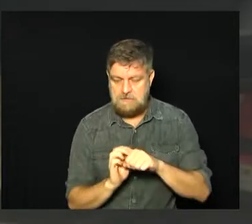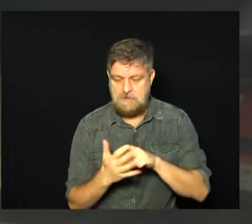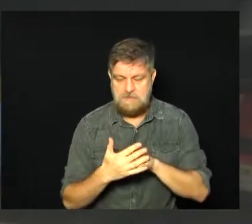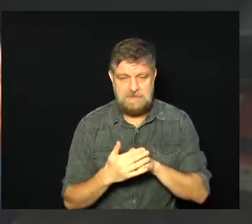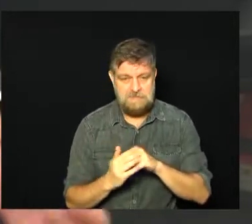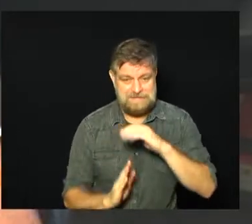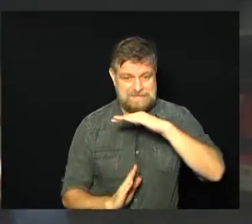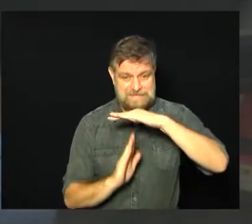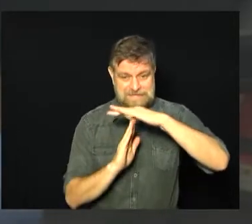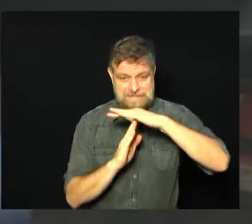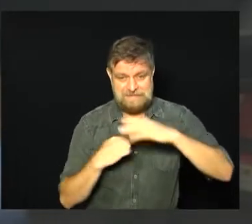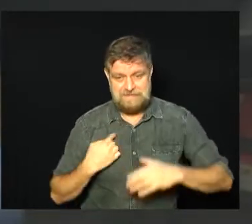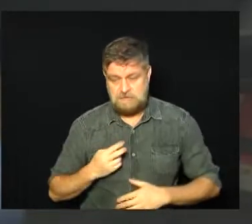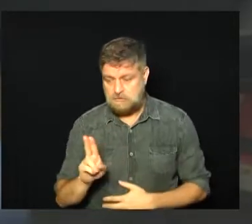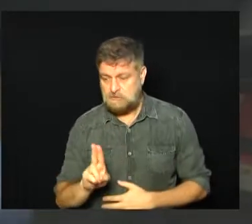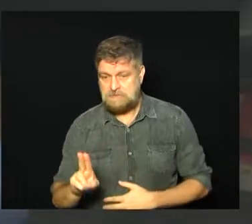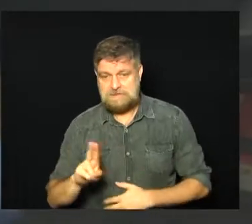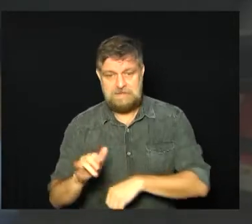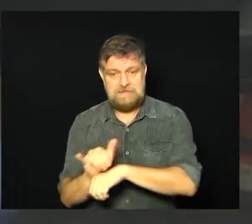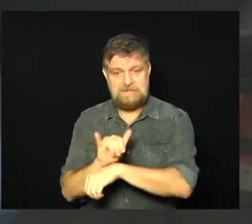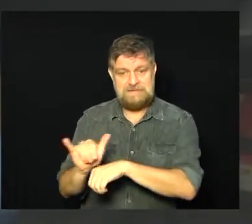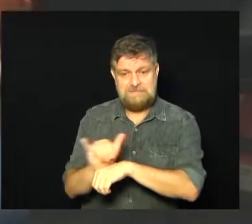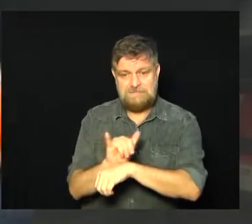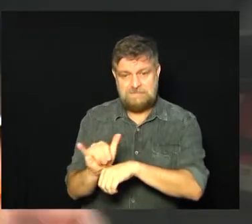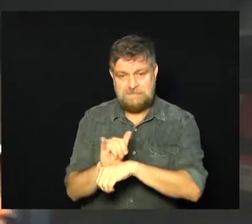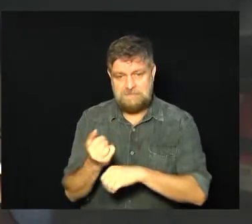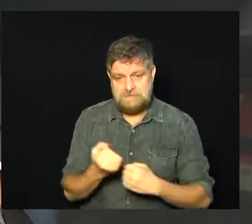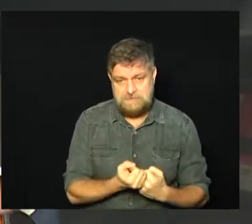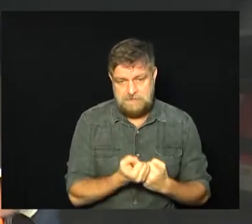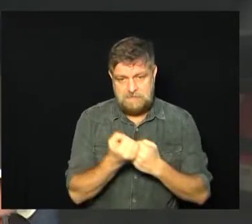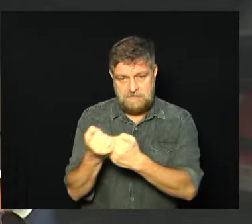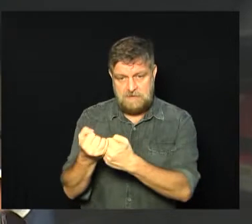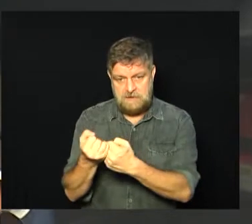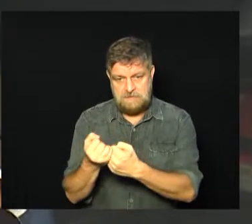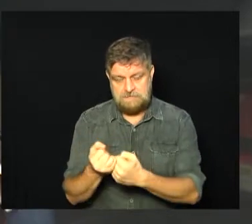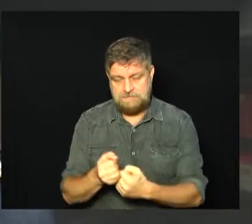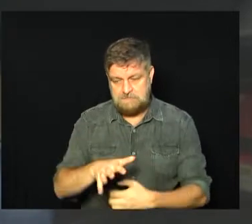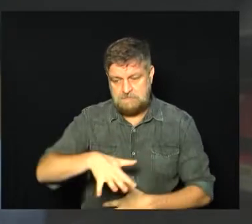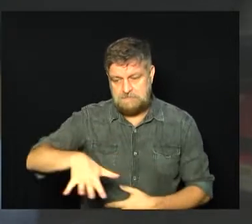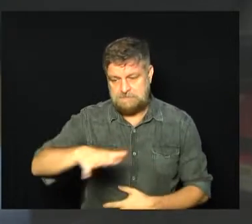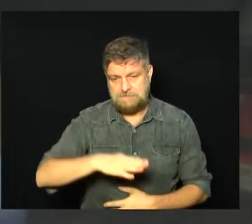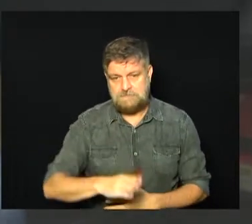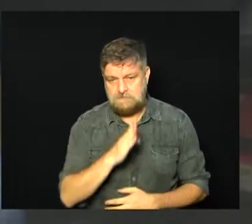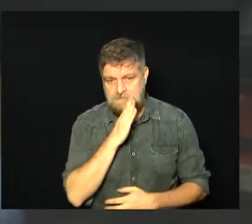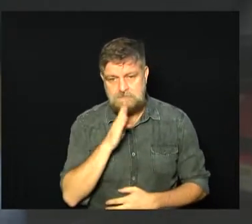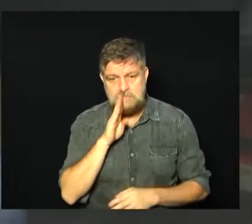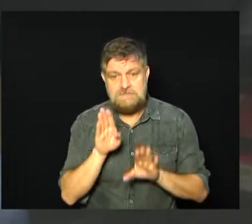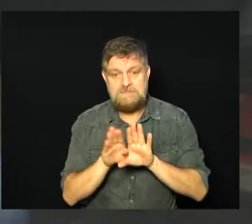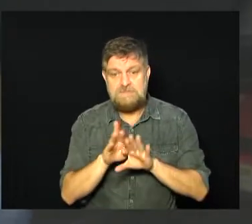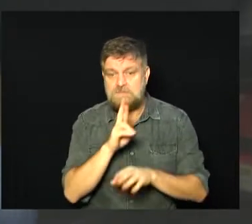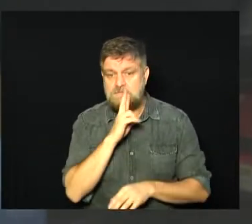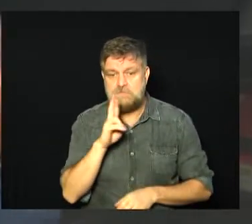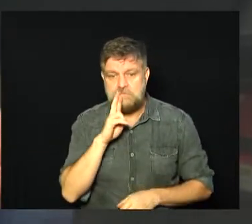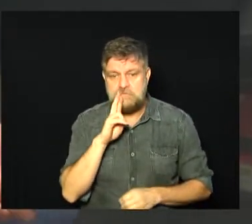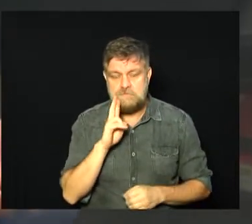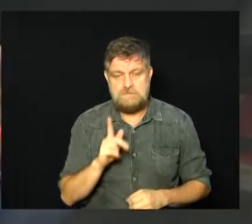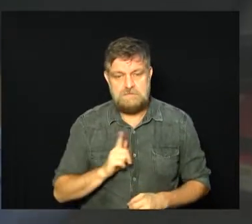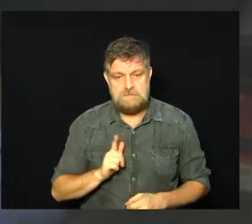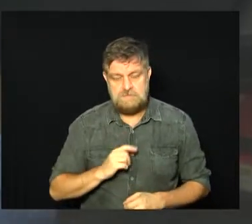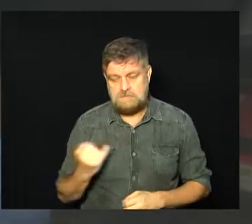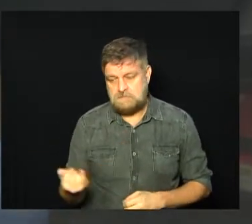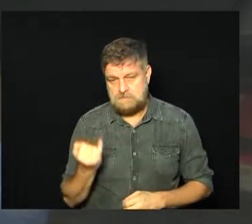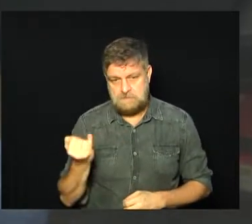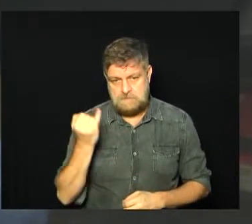usar isso como uma ferramenta urbanística de apoio à recuperação do setor de bares e restaurantes. Isso é extremamente